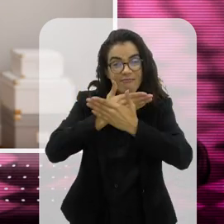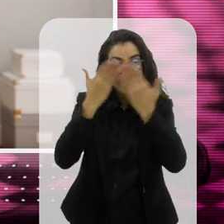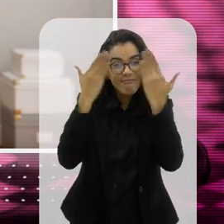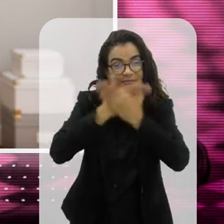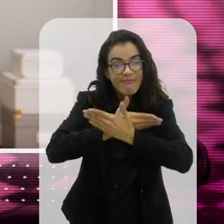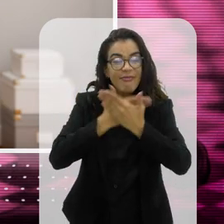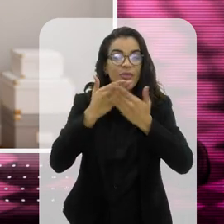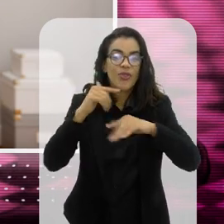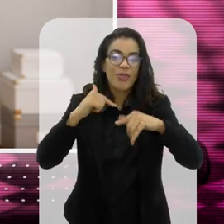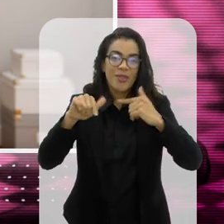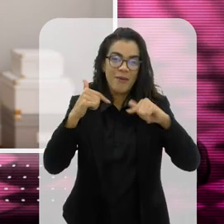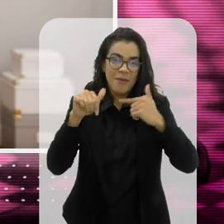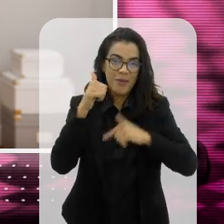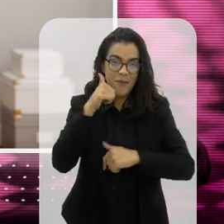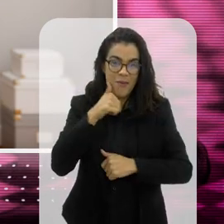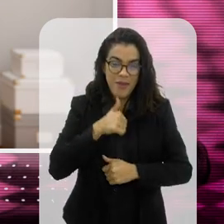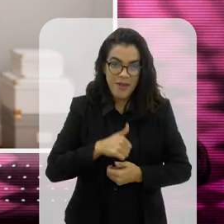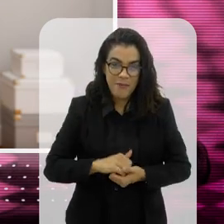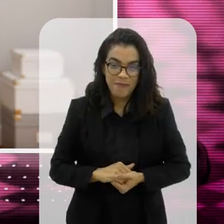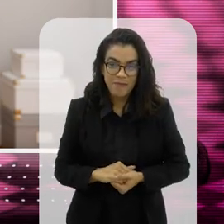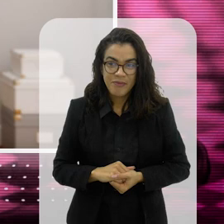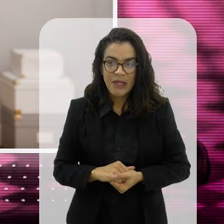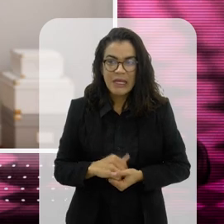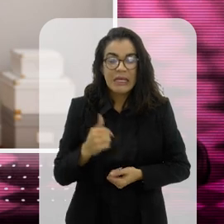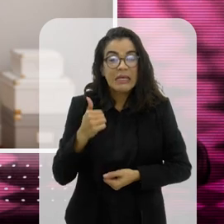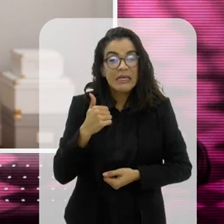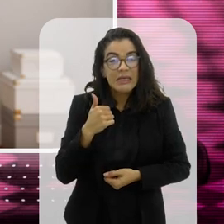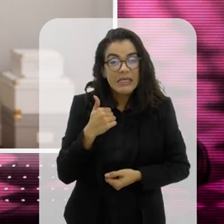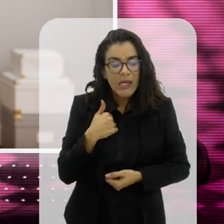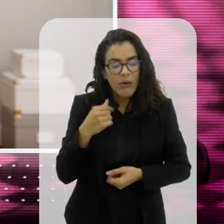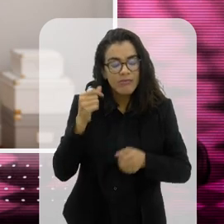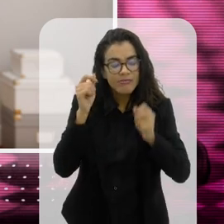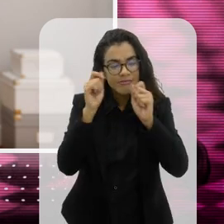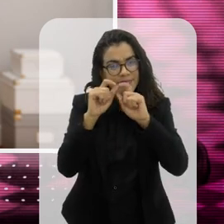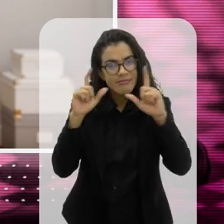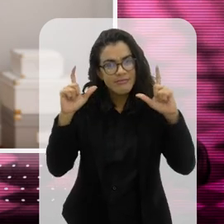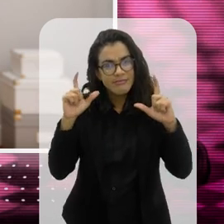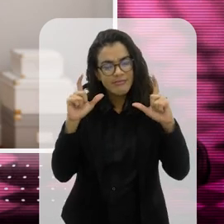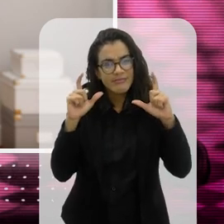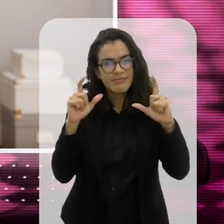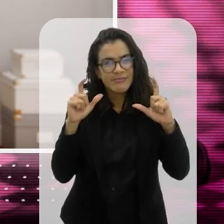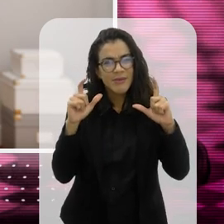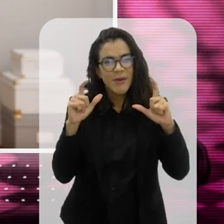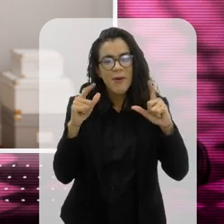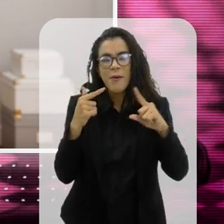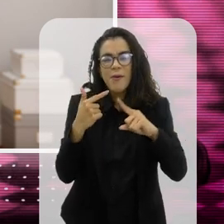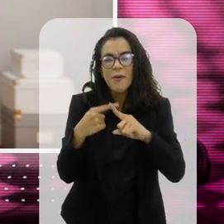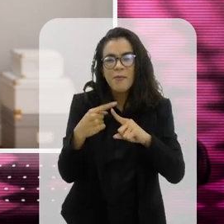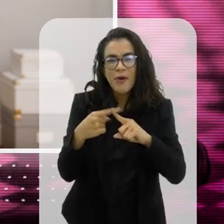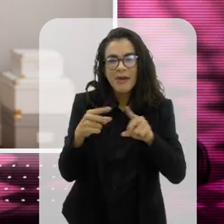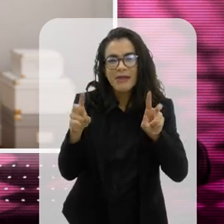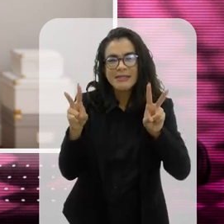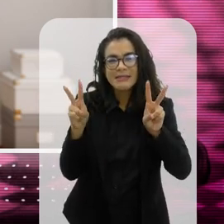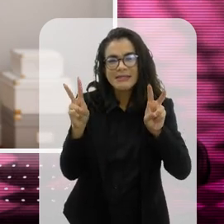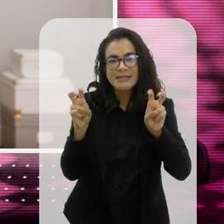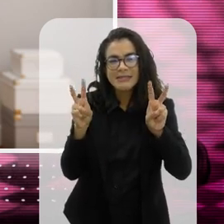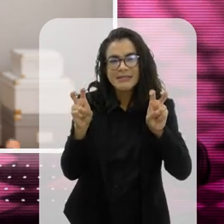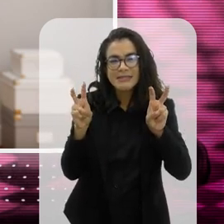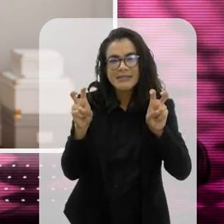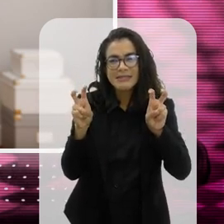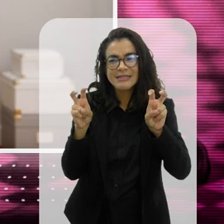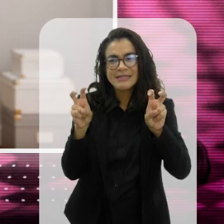trabalho da mulher no Brasil. E o que mais me chamou a atenção foi o motivo pelo qual esse